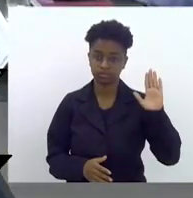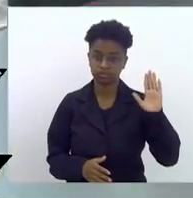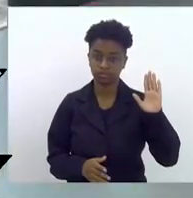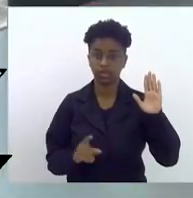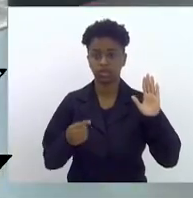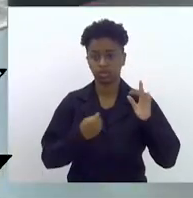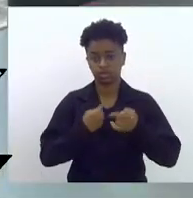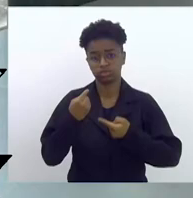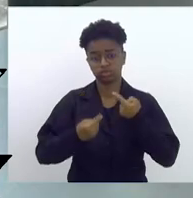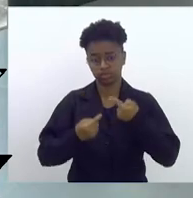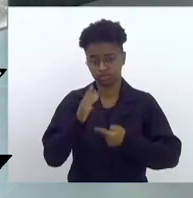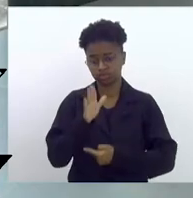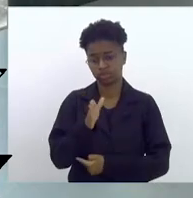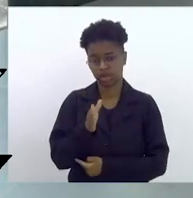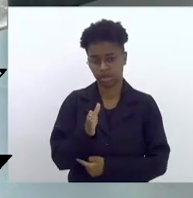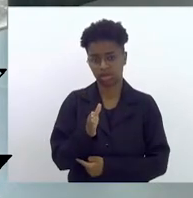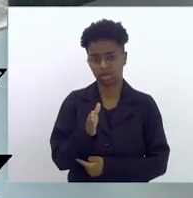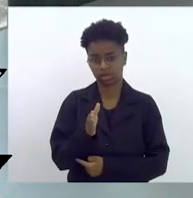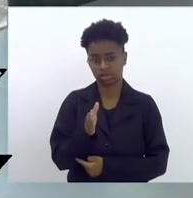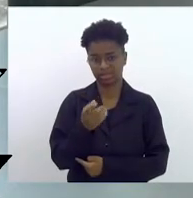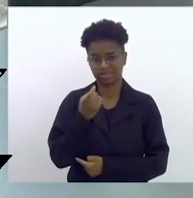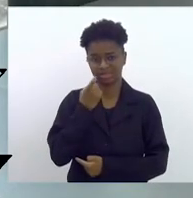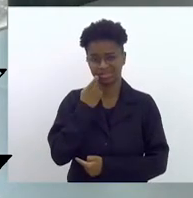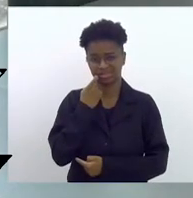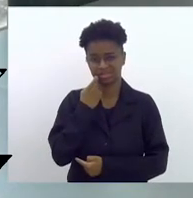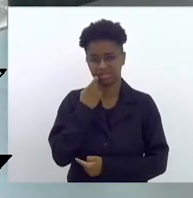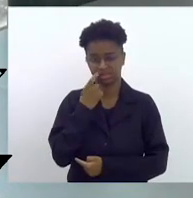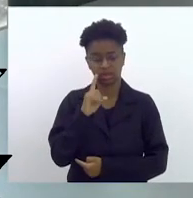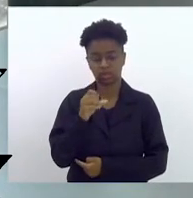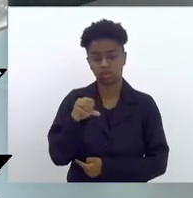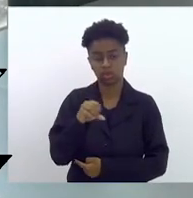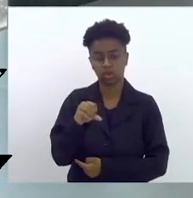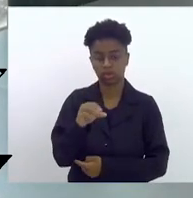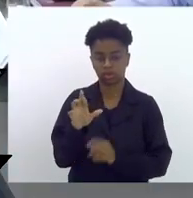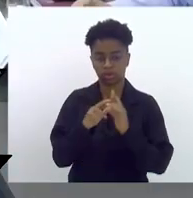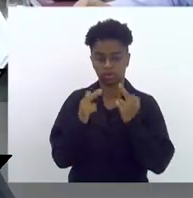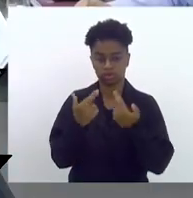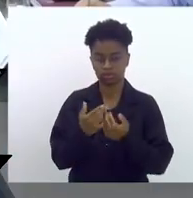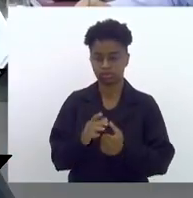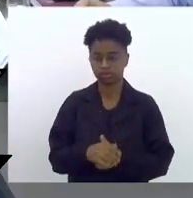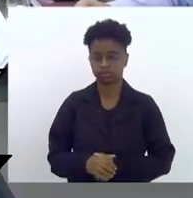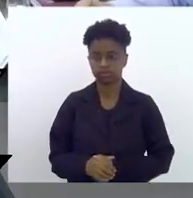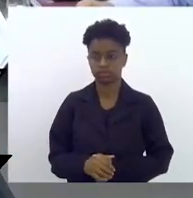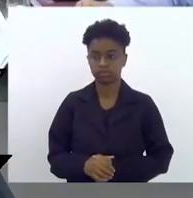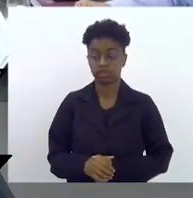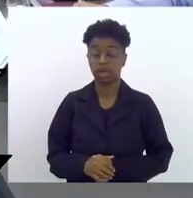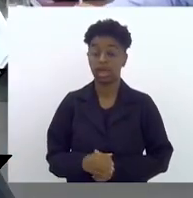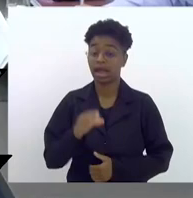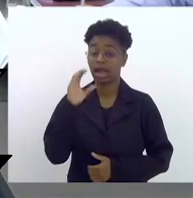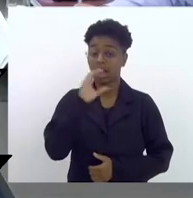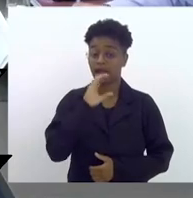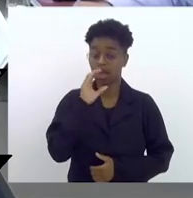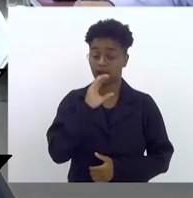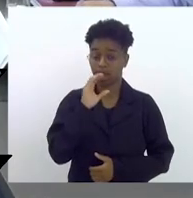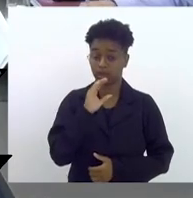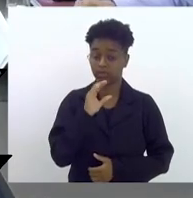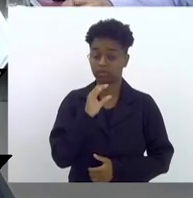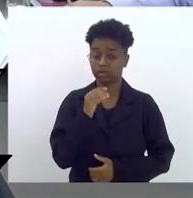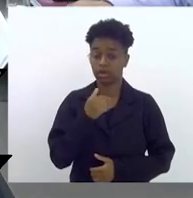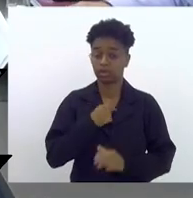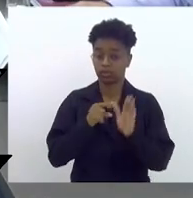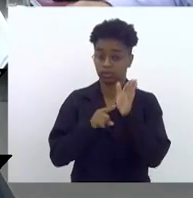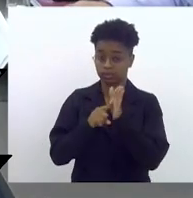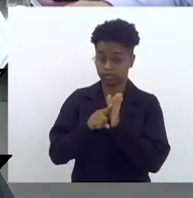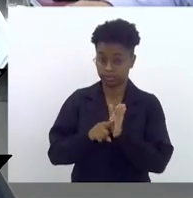já discutiu essa matéria na na sexta na nona reunião ordinária o deputada Veroni Presidente muito rapidamente é fazendo